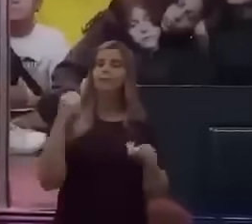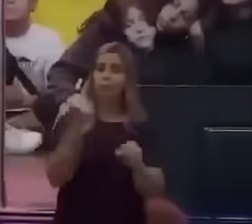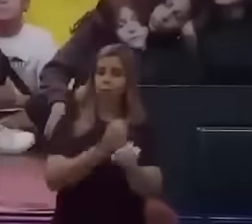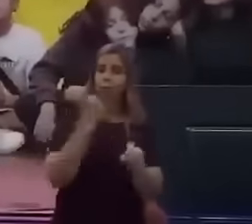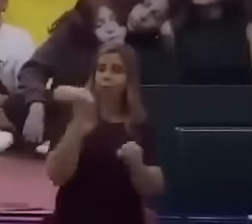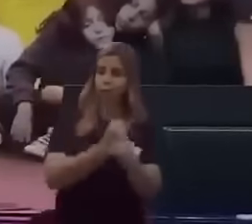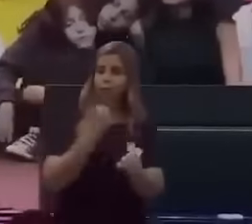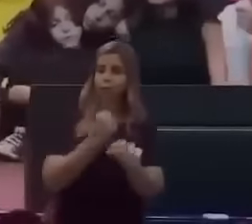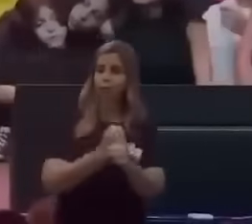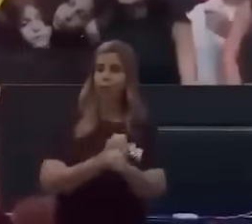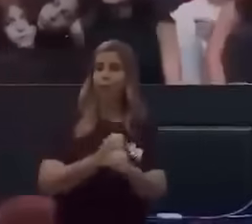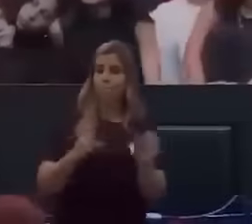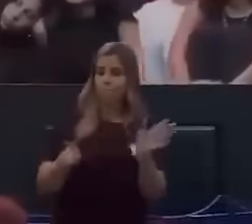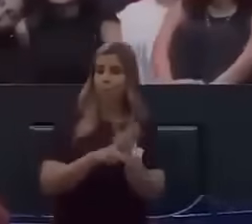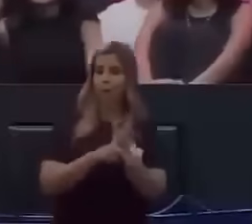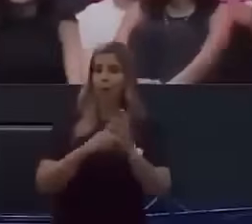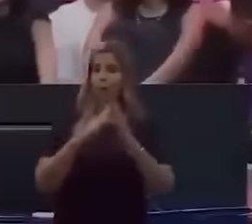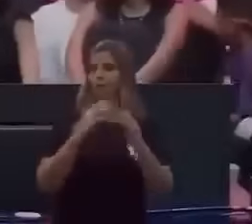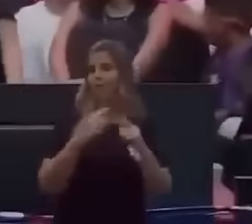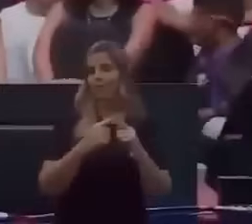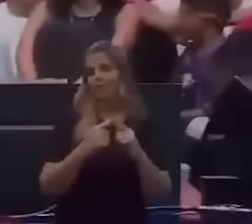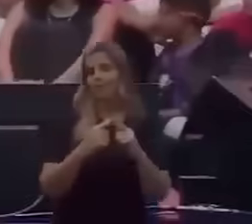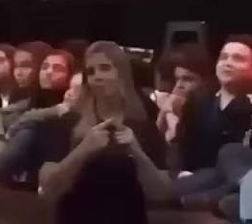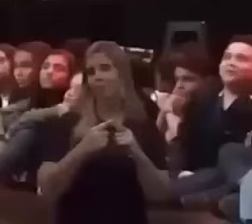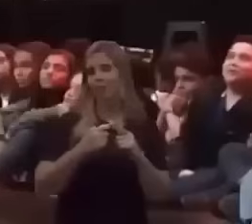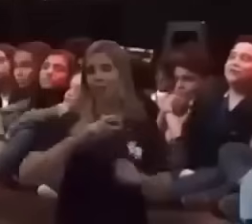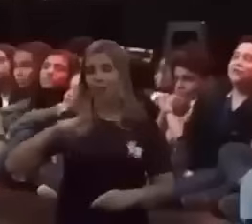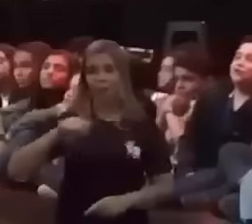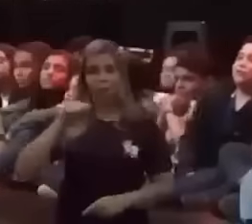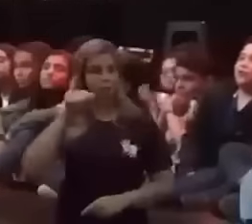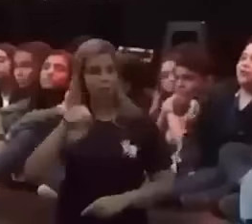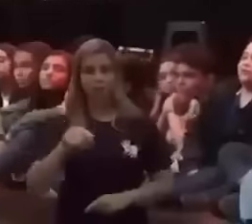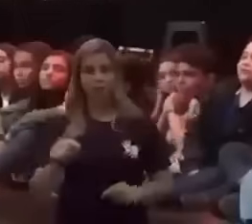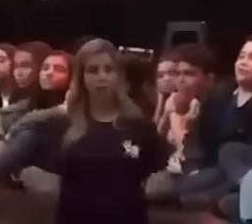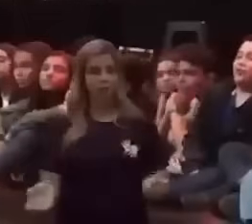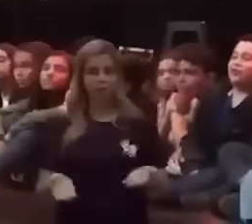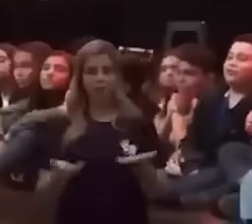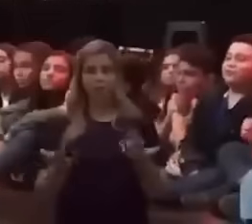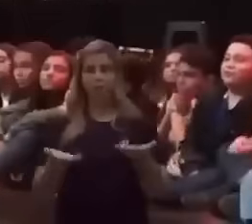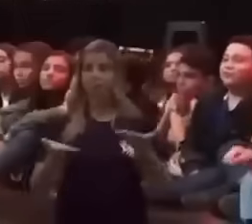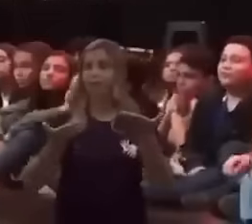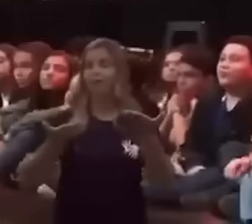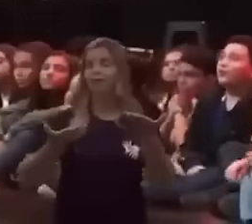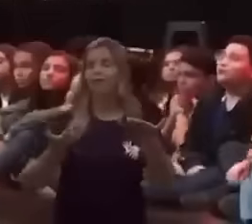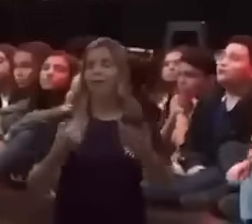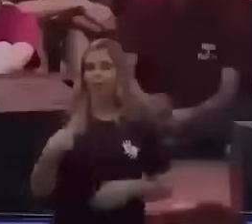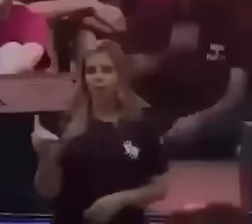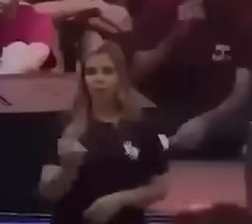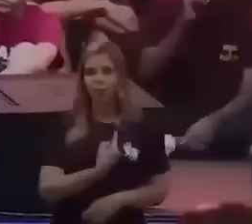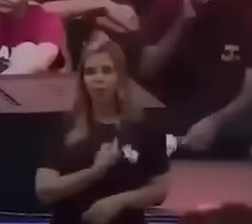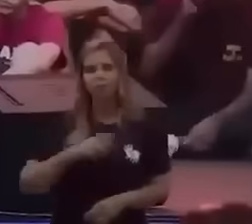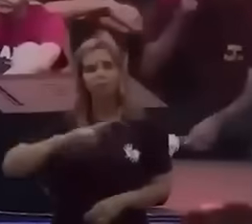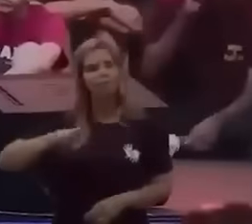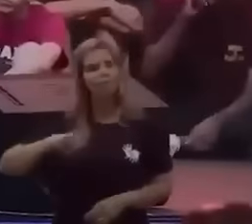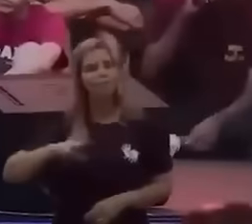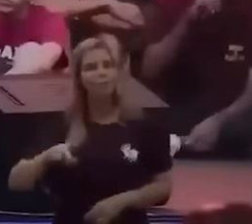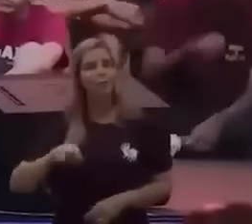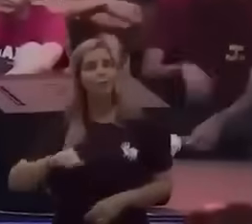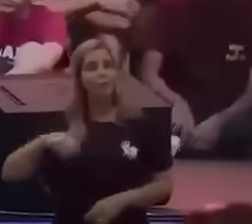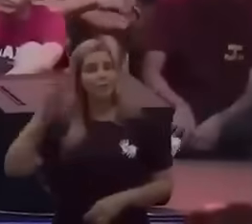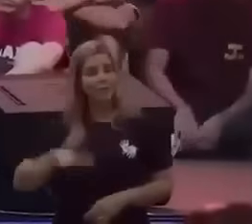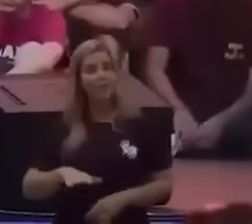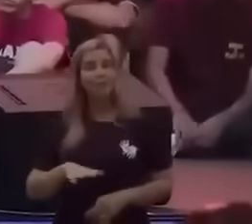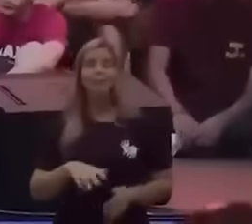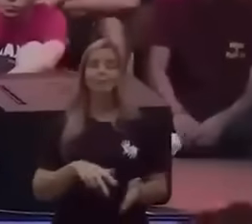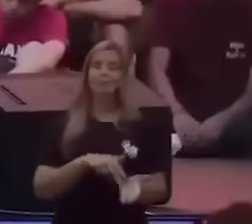edificarei a minha igreja. Quem edifica a igreja não é você, não sou eu, não somos nós. Quem edifica a